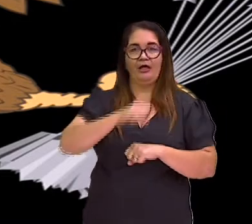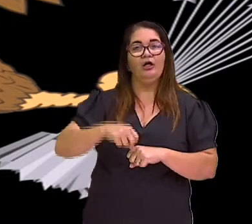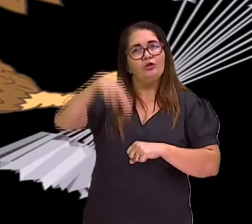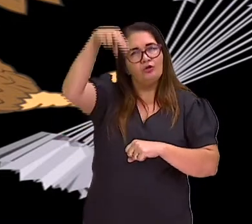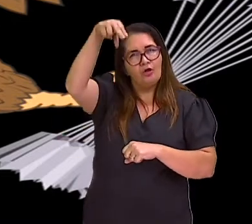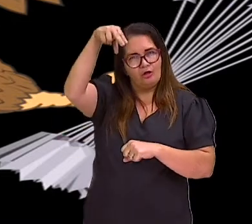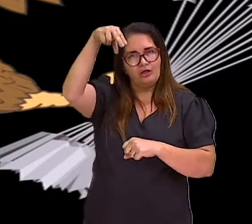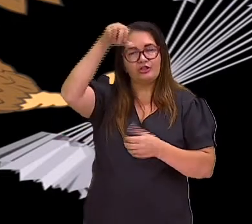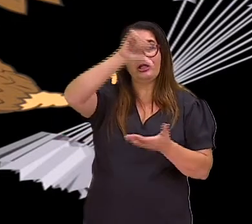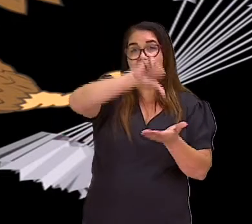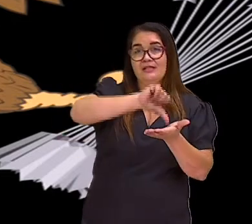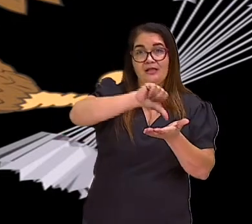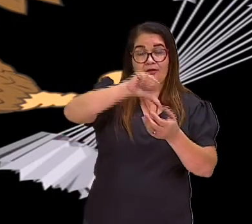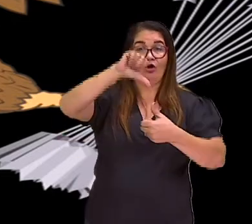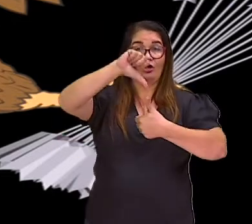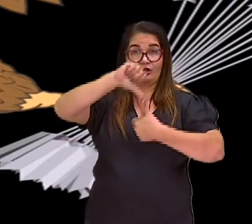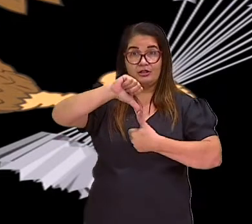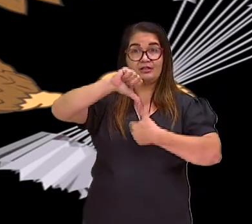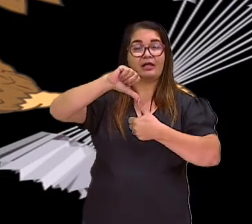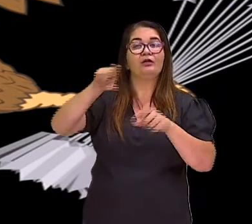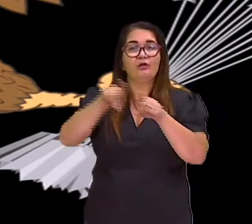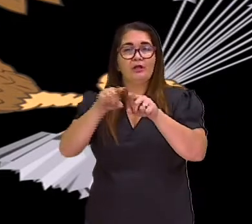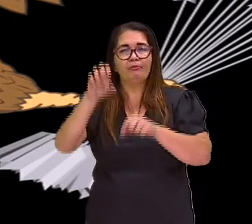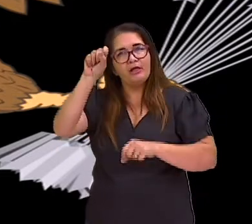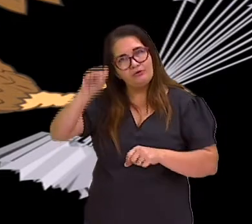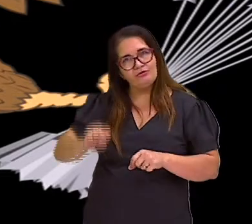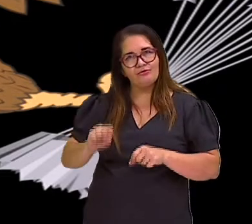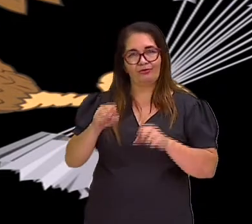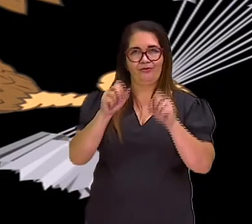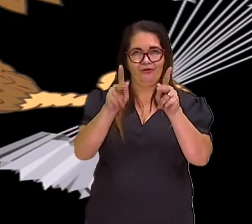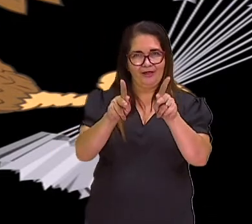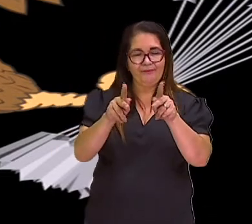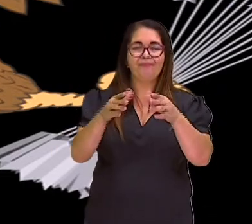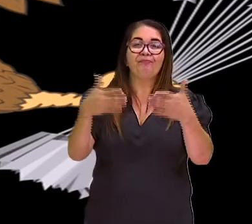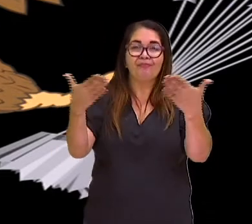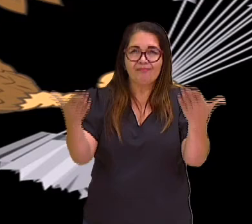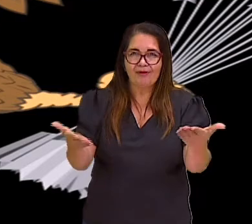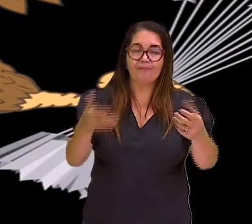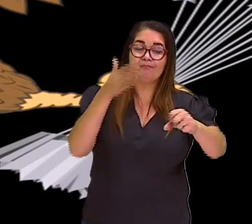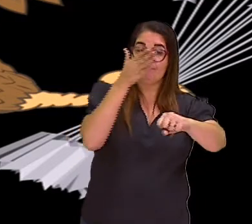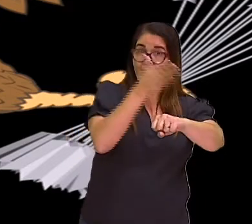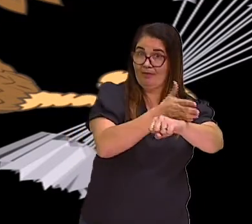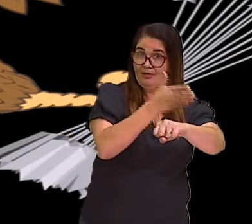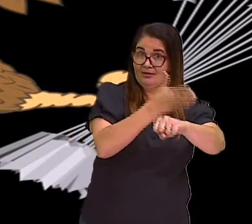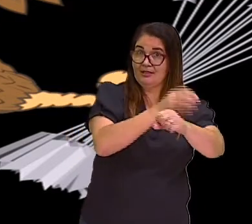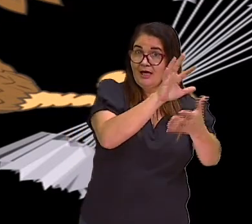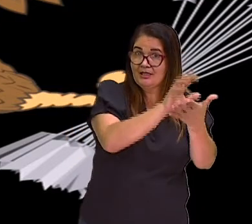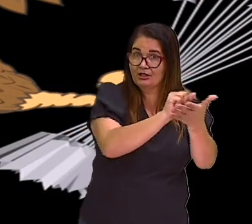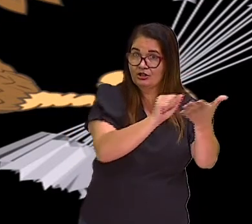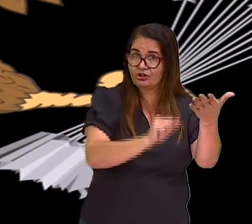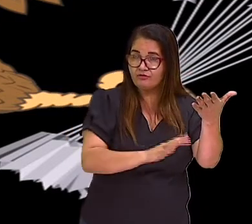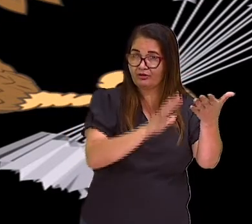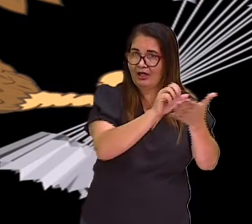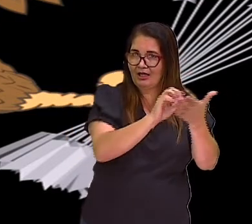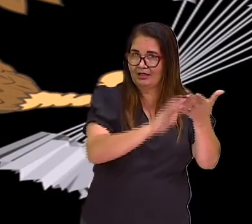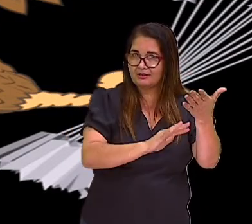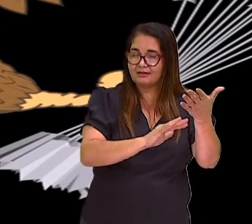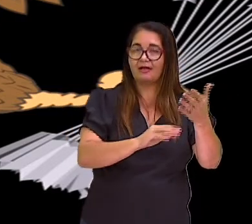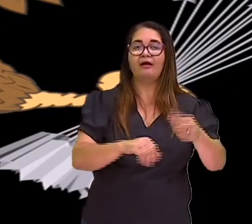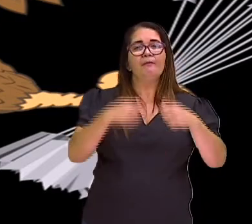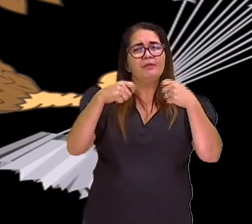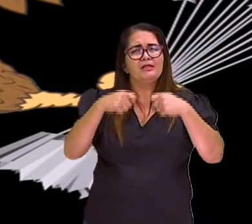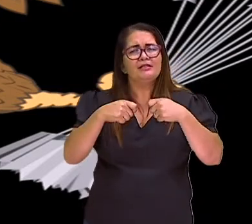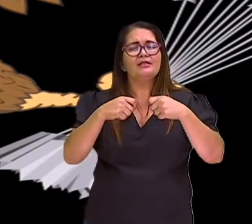até chegarmos à atualidade. Para acessar nossas atividades na plataforma SMED